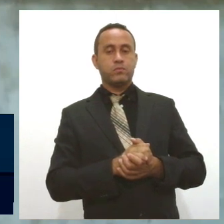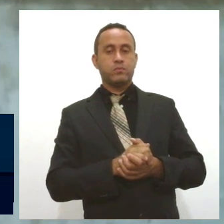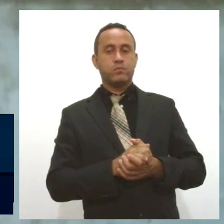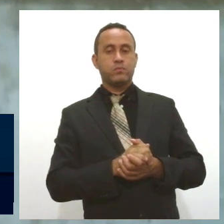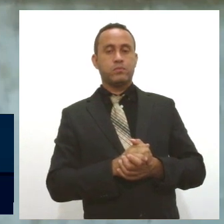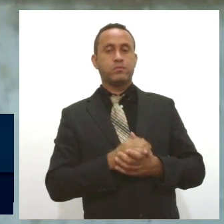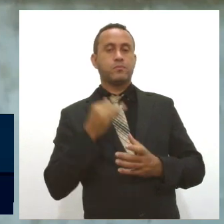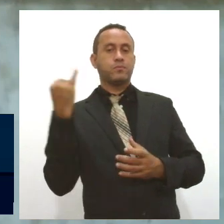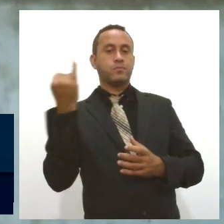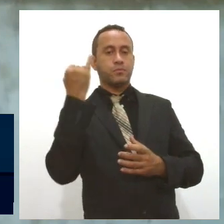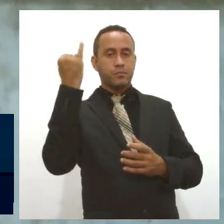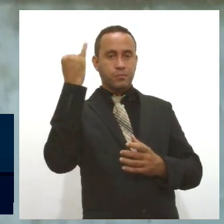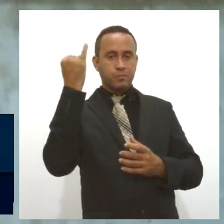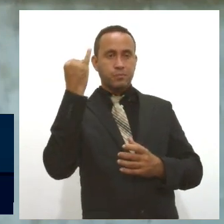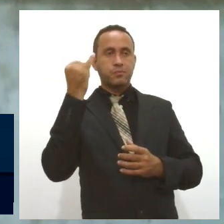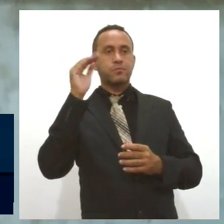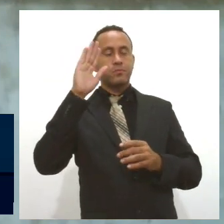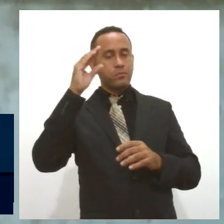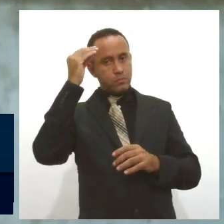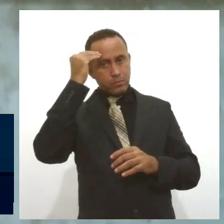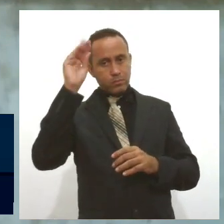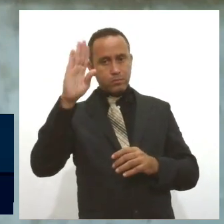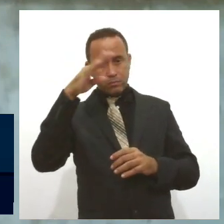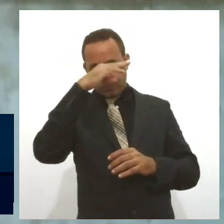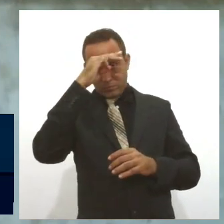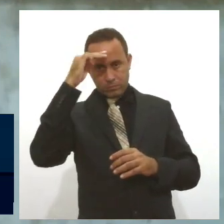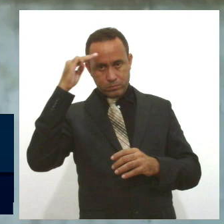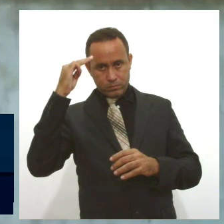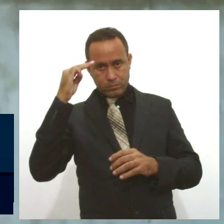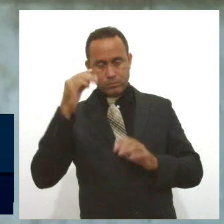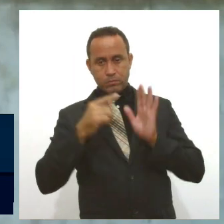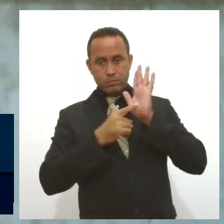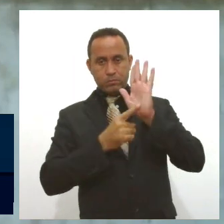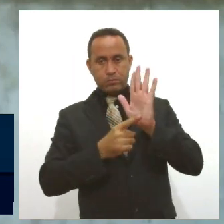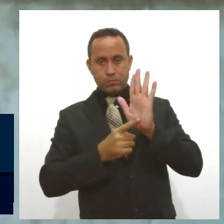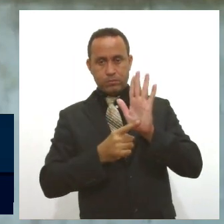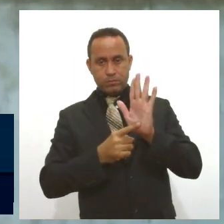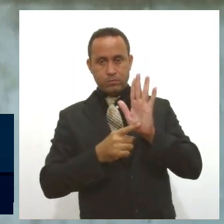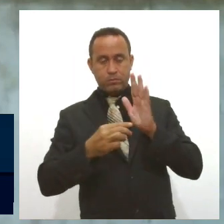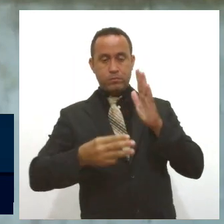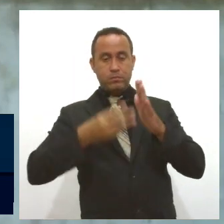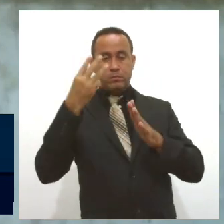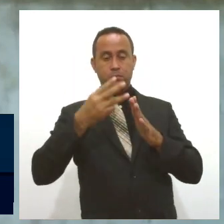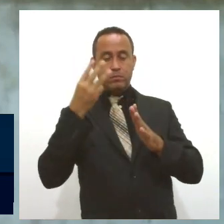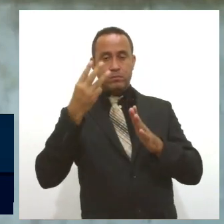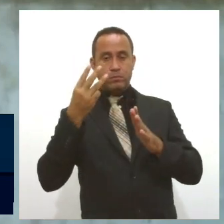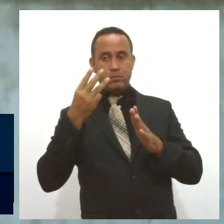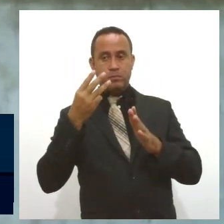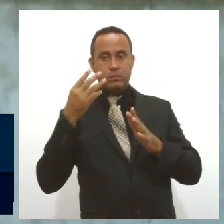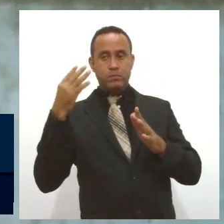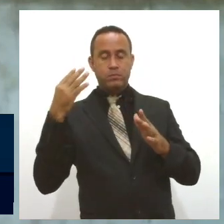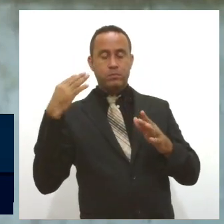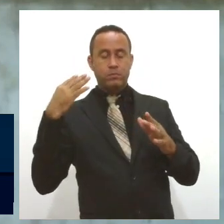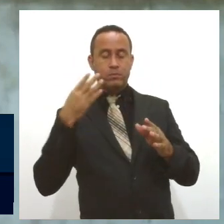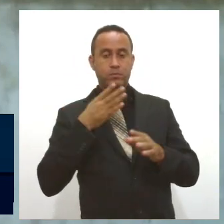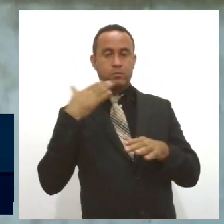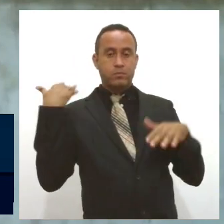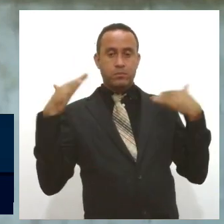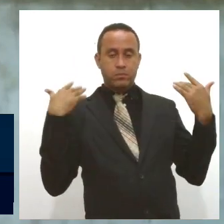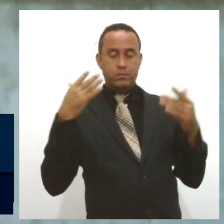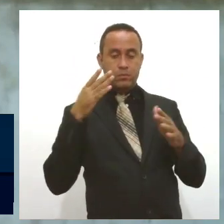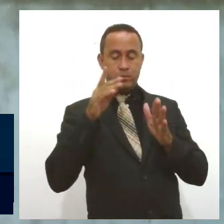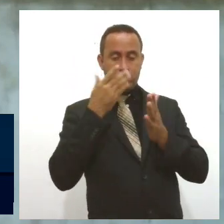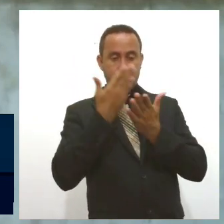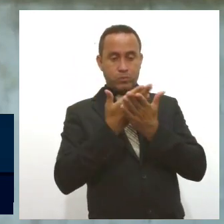Foi muito importante esse destaque da deputada Mendonça com relação à terceira expedição científica. De fato, esse ano, inclusive,